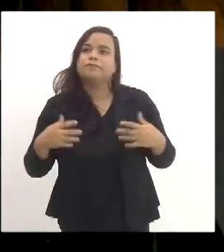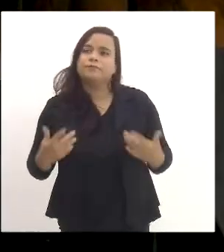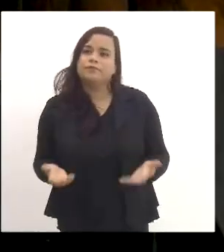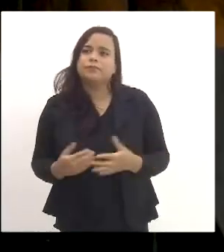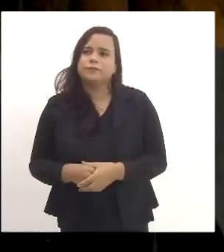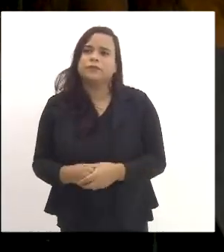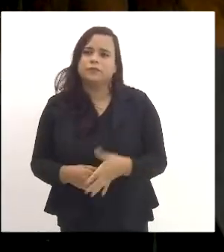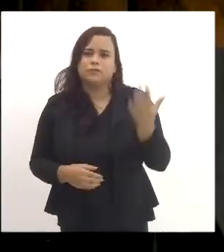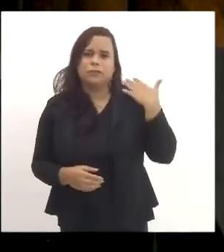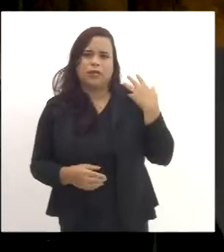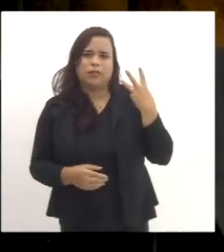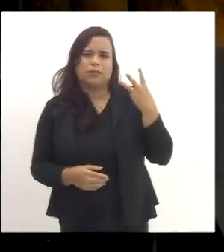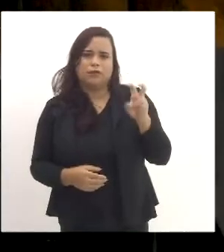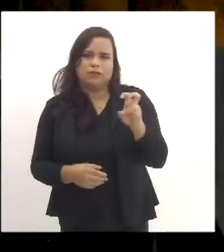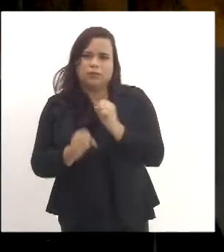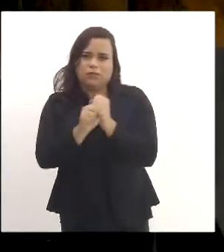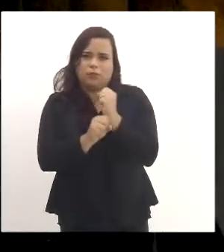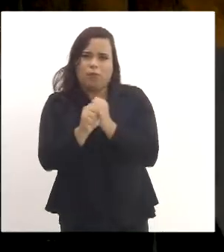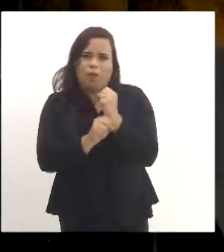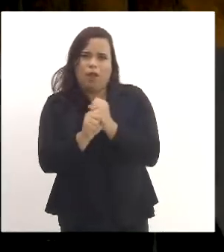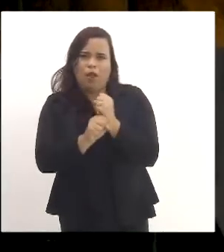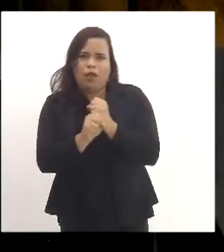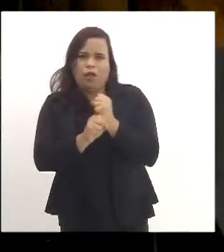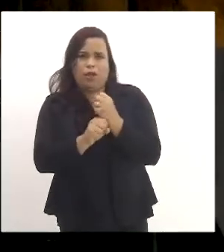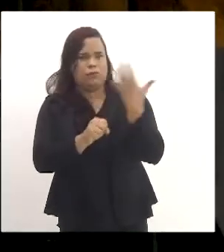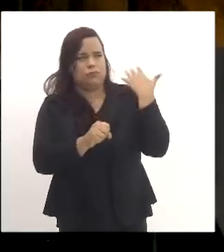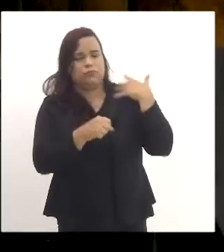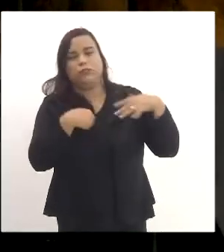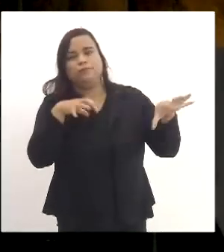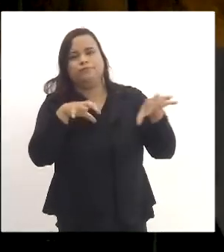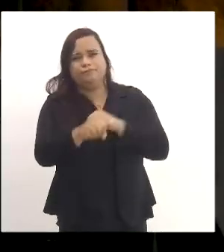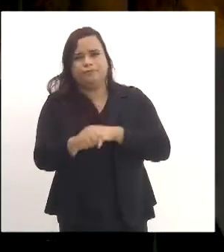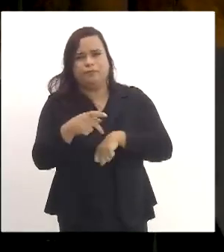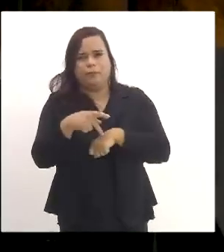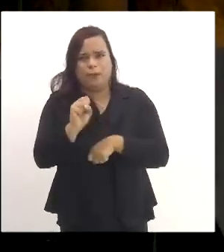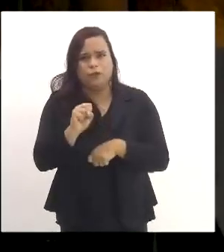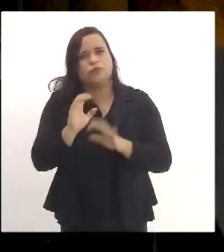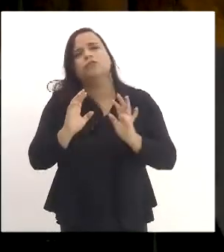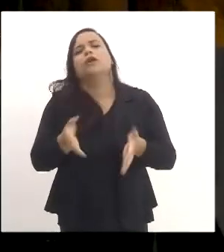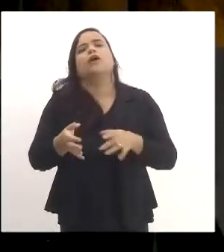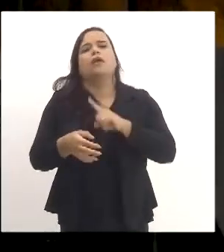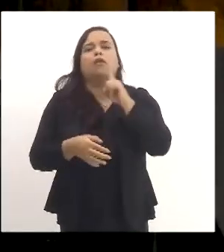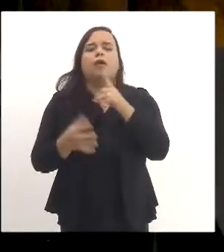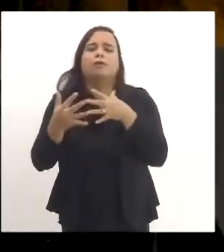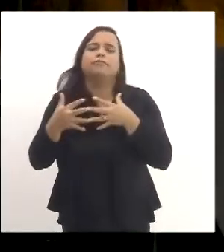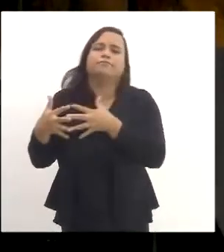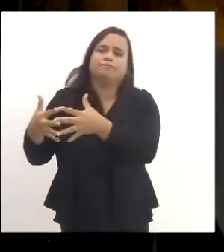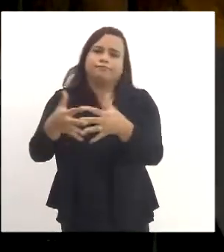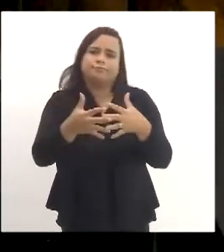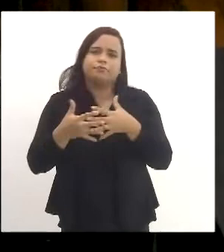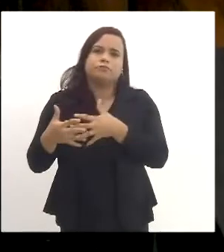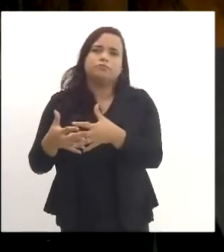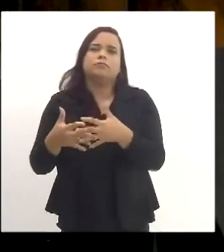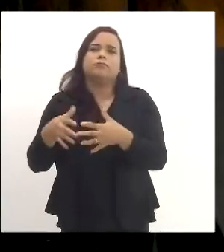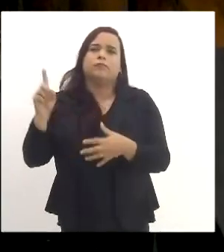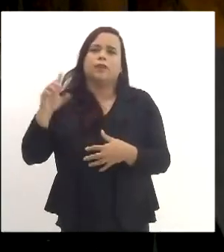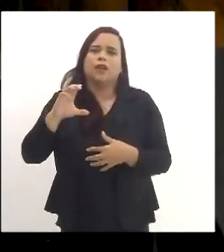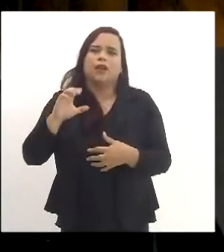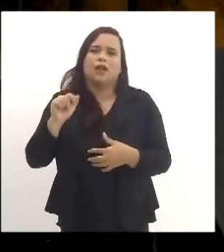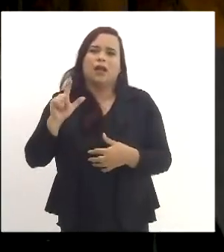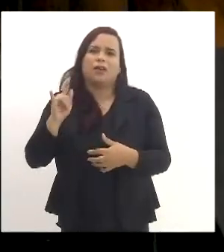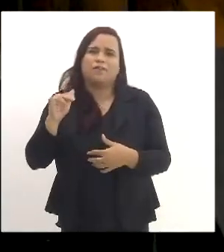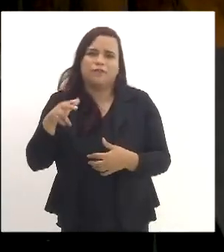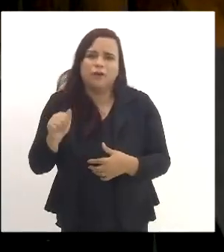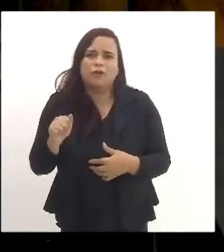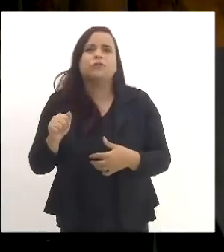de 35 anos os meus estudos pós-graduados em Londres e depois nos Estados Unidos da América, na Universidade da Califórnia, o